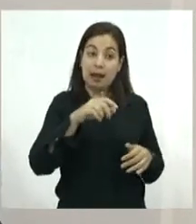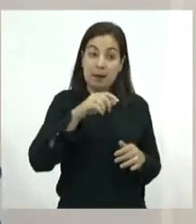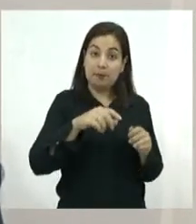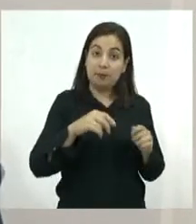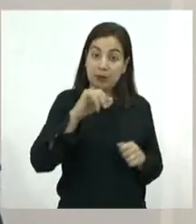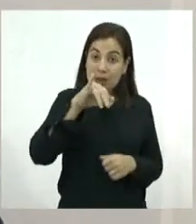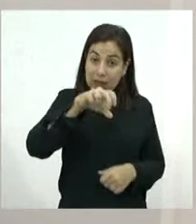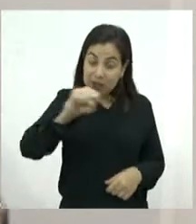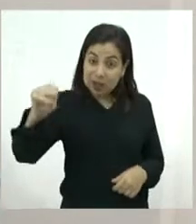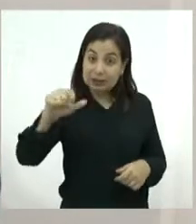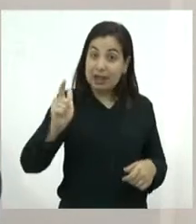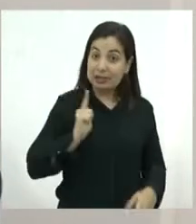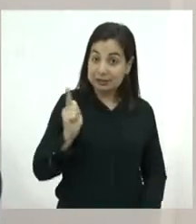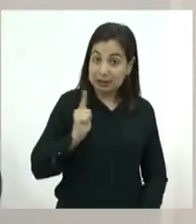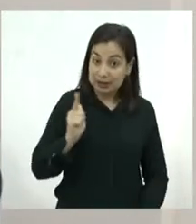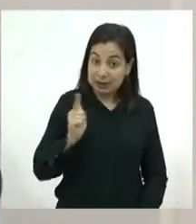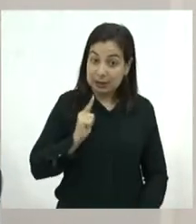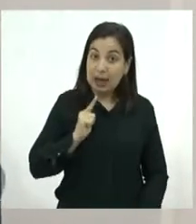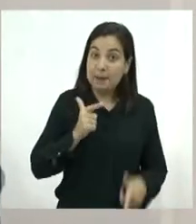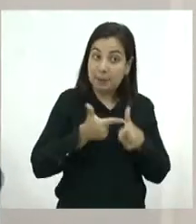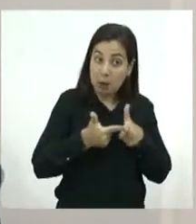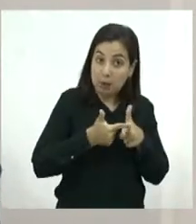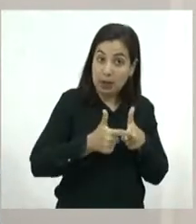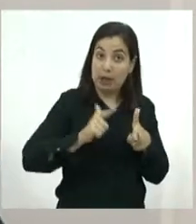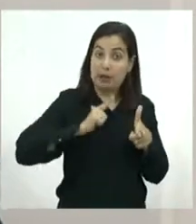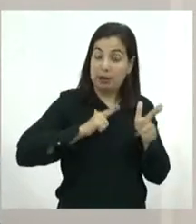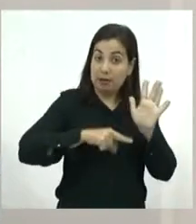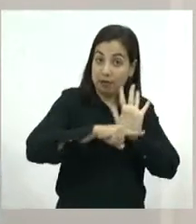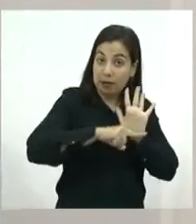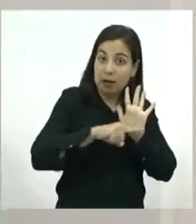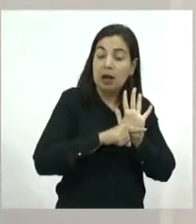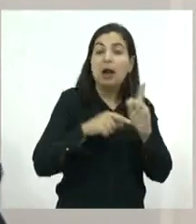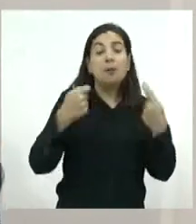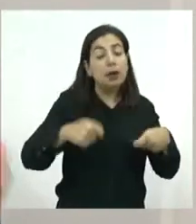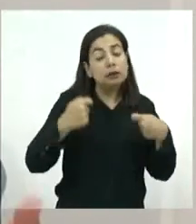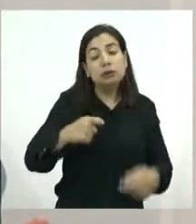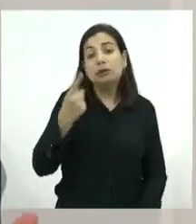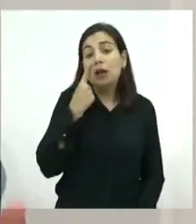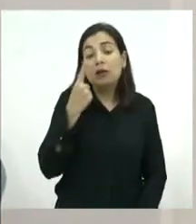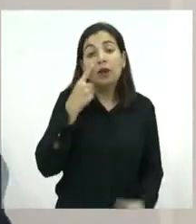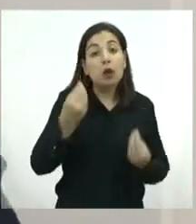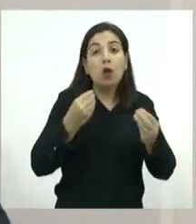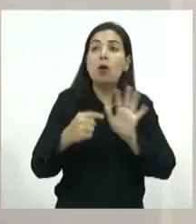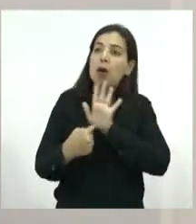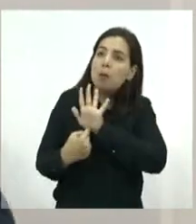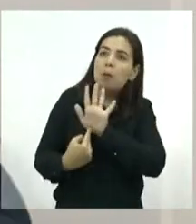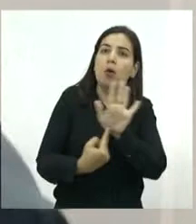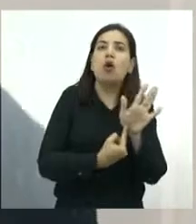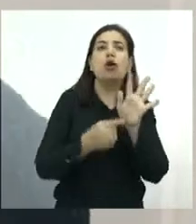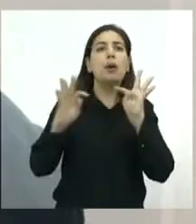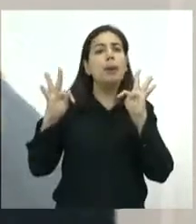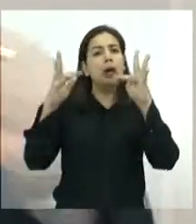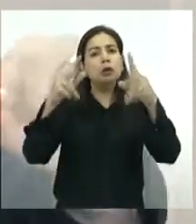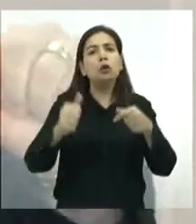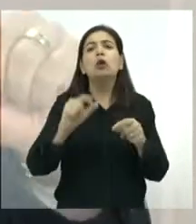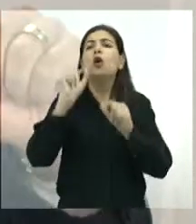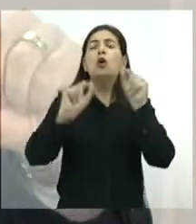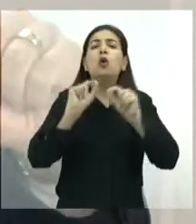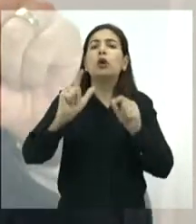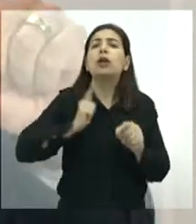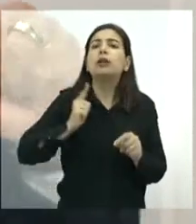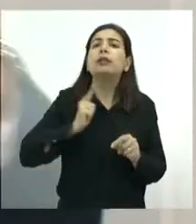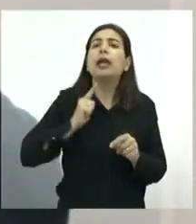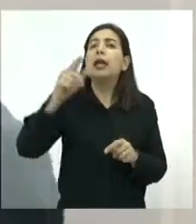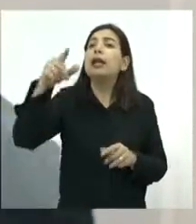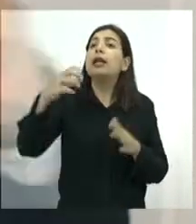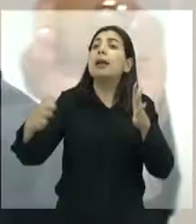pois abram as contas públicas da Previdência, né? Tornem da forma mais transparente possível, coloque lá quem são os grandes devedores